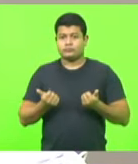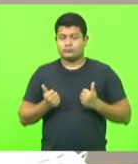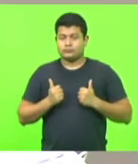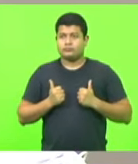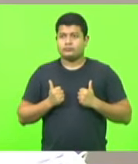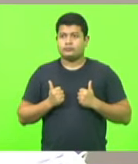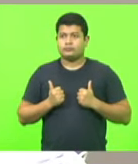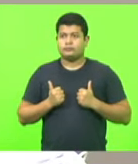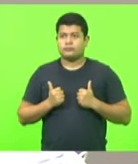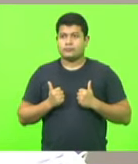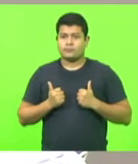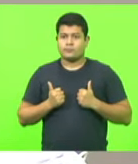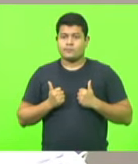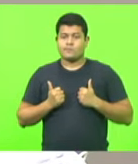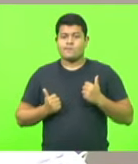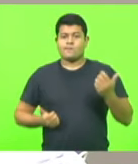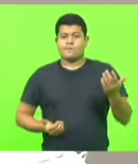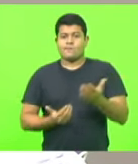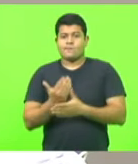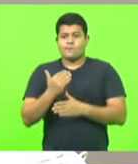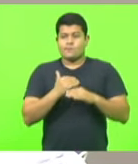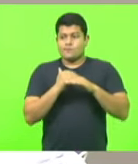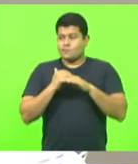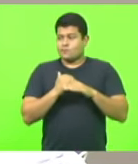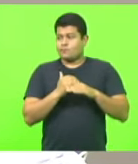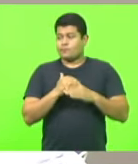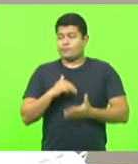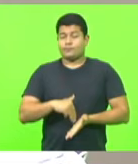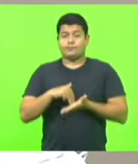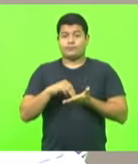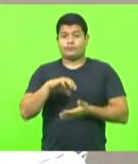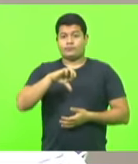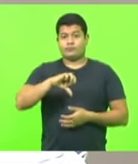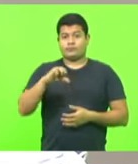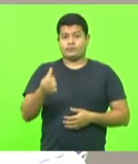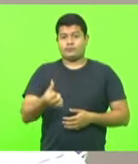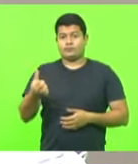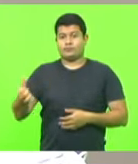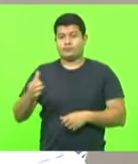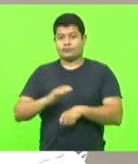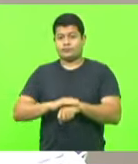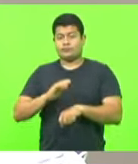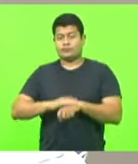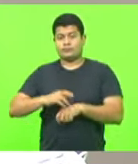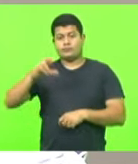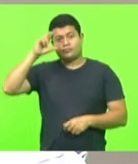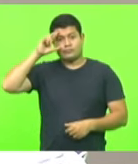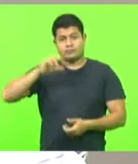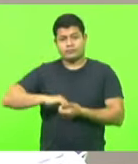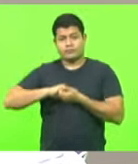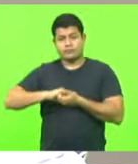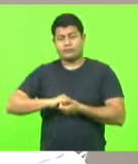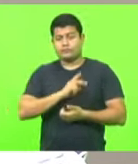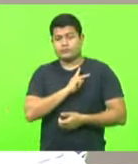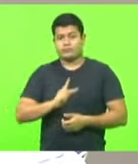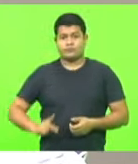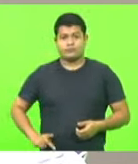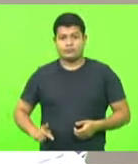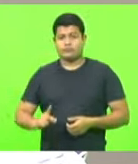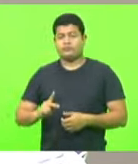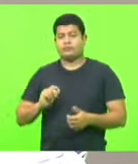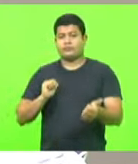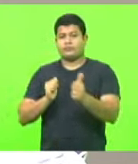permaneçam como se encontram. Aprovado por unanimidade. Moção 966, autor deputado Ricardo Alba, cumprimentando o presidente da Esporte